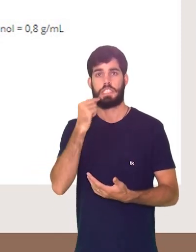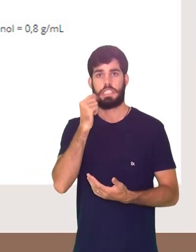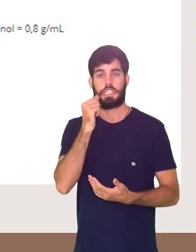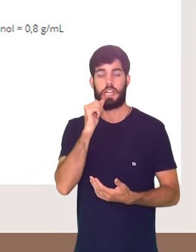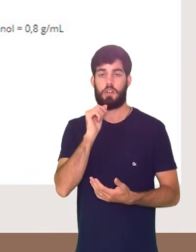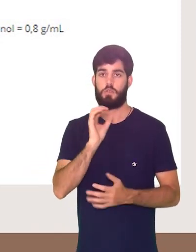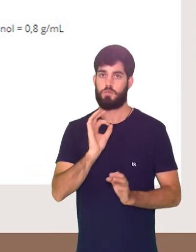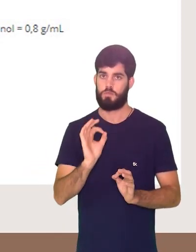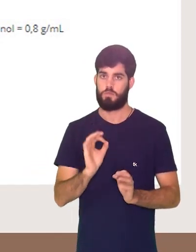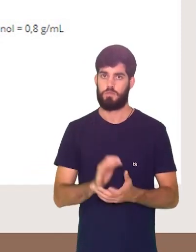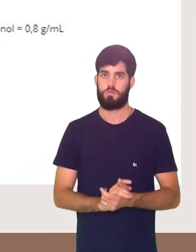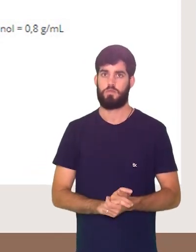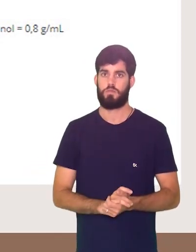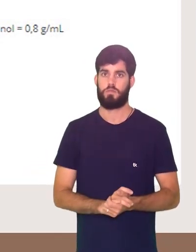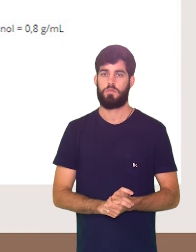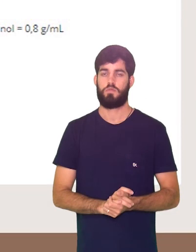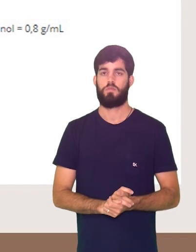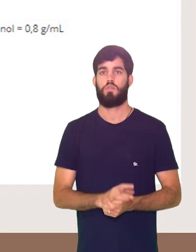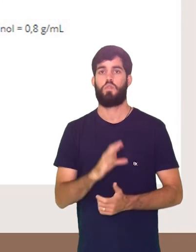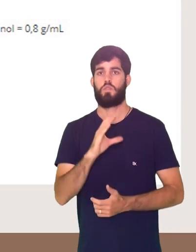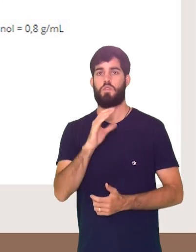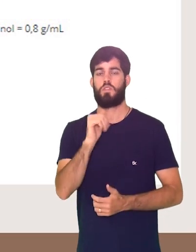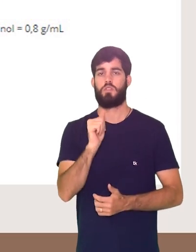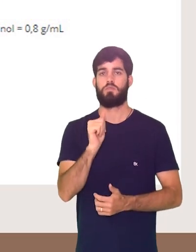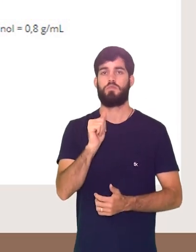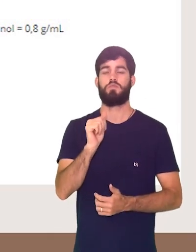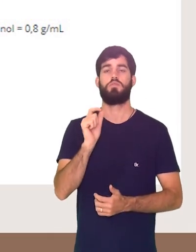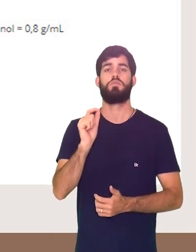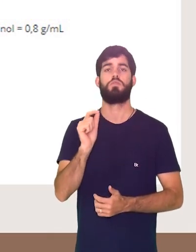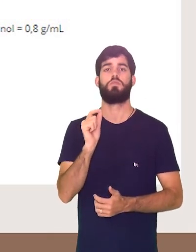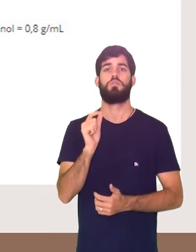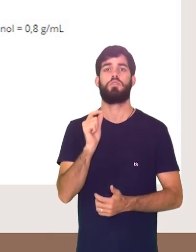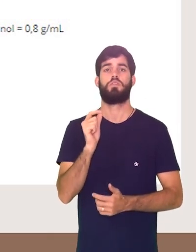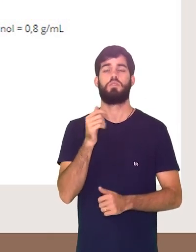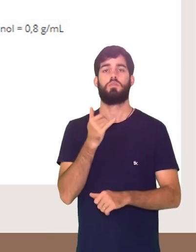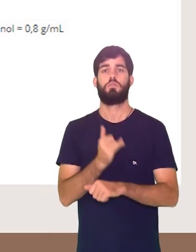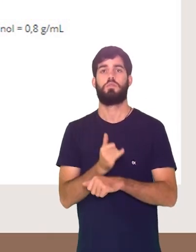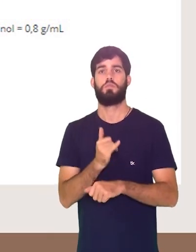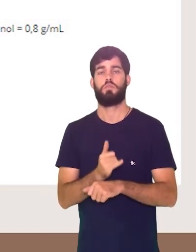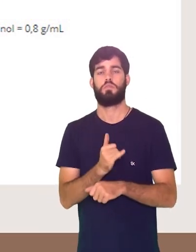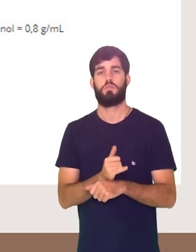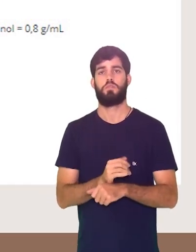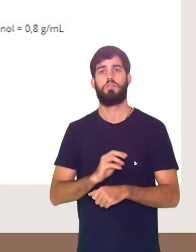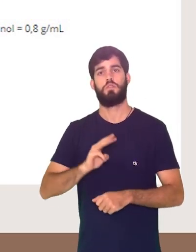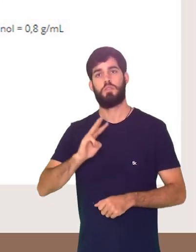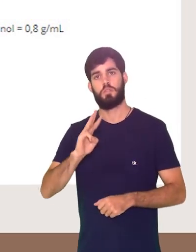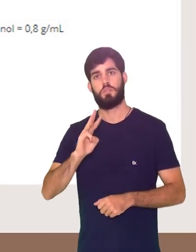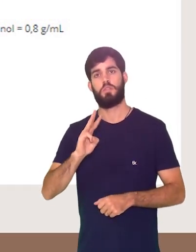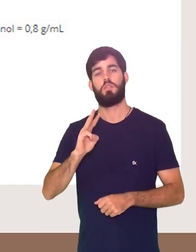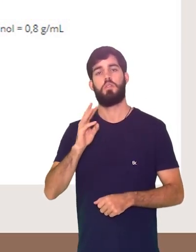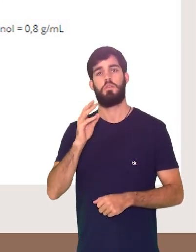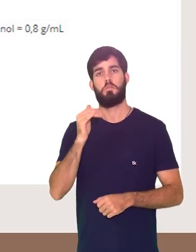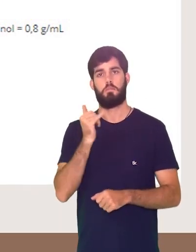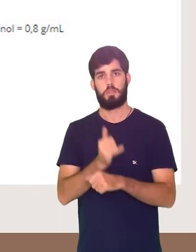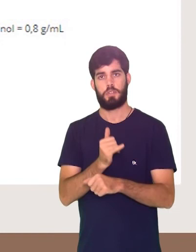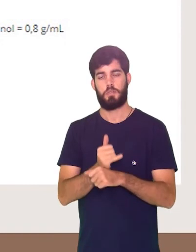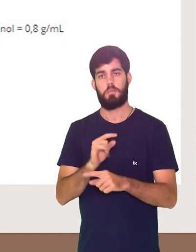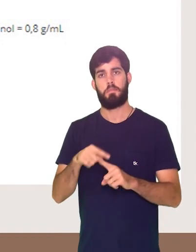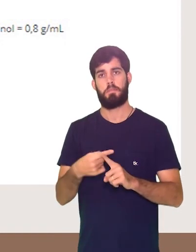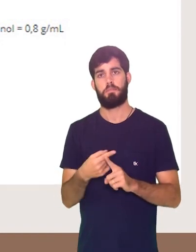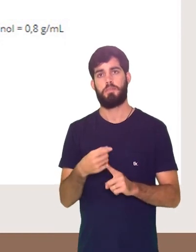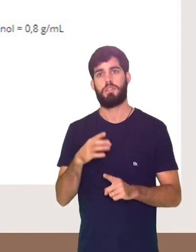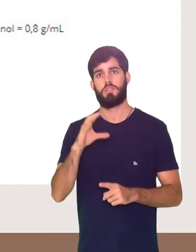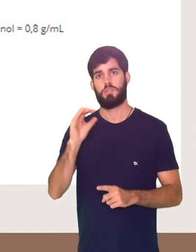ametais, então vai ser um sal. O cálcio é um metal, o tungstênio, o W, é um metal, mas o